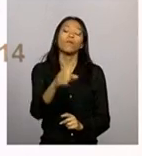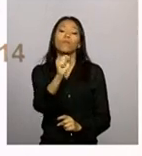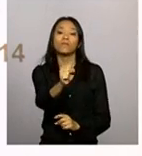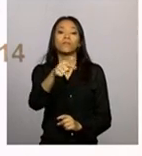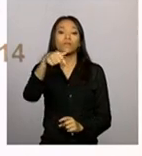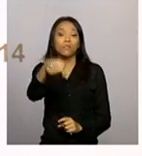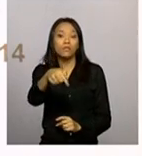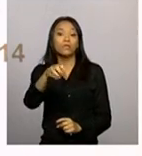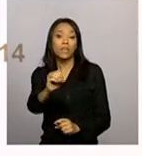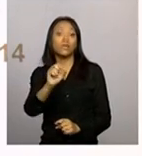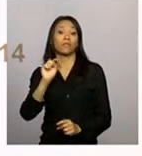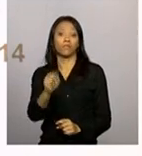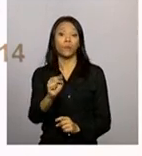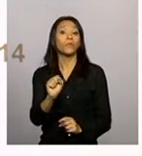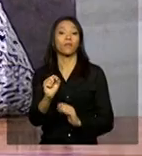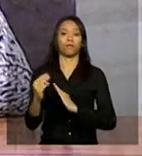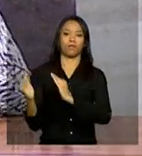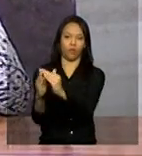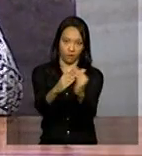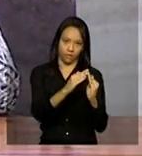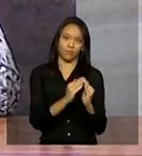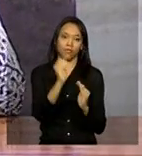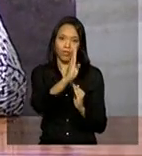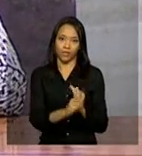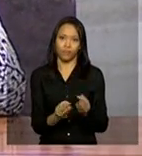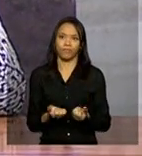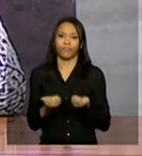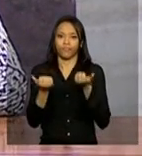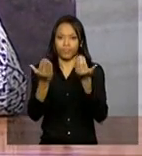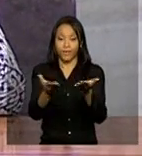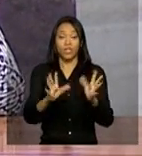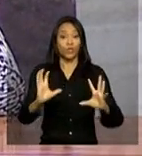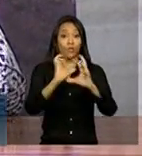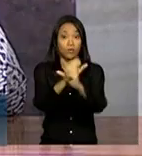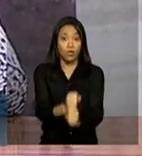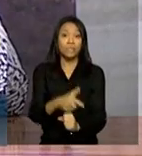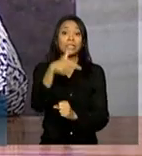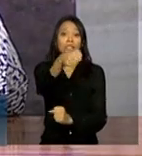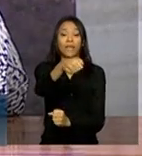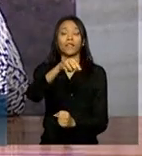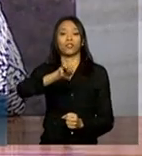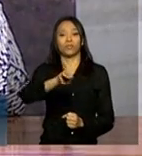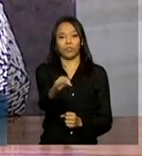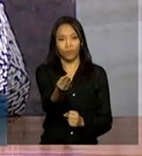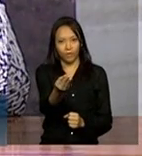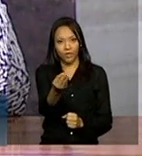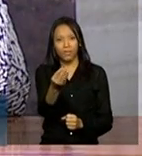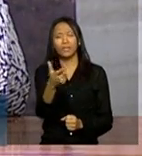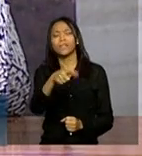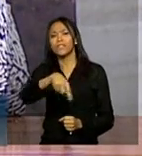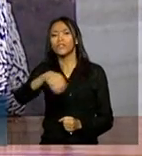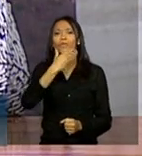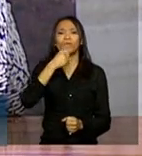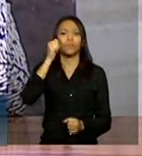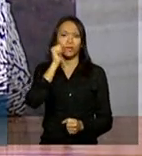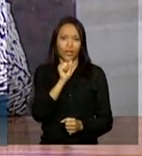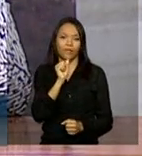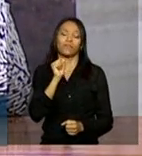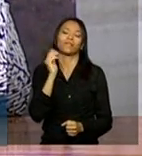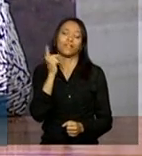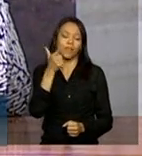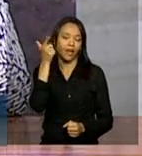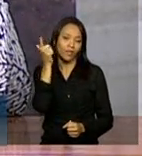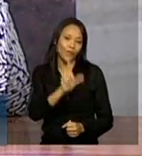1.870.000 casas em todo o país. Isso é o equivalente a 7 milhões de brasileiros e brasileiras que já vivem